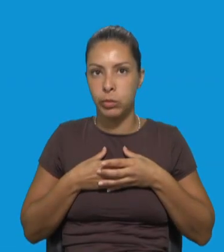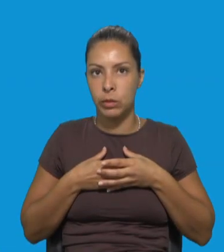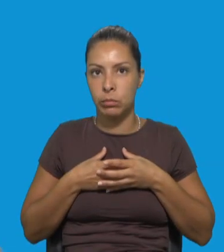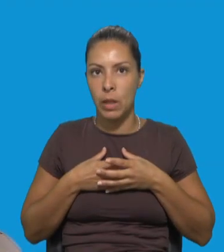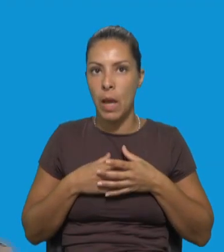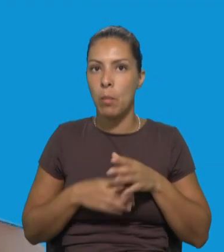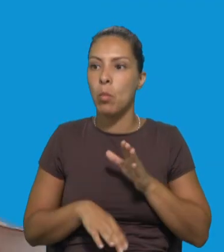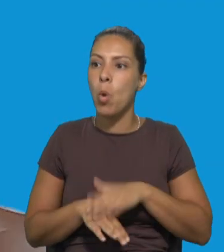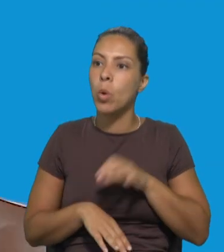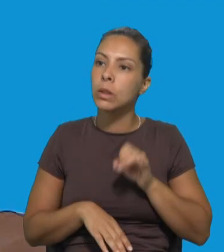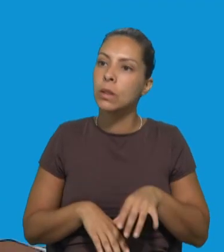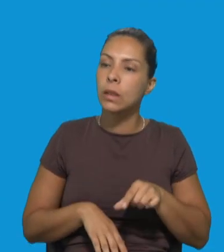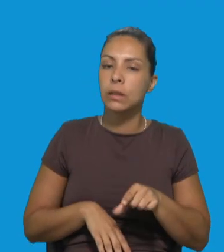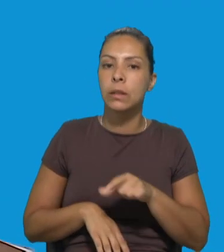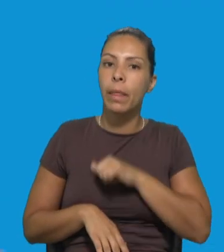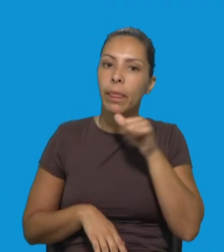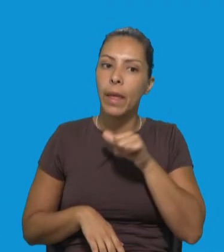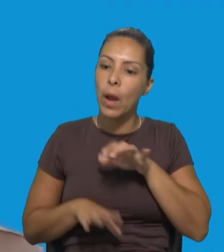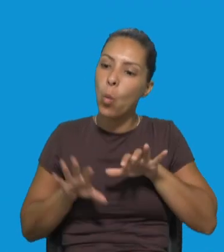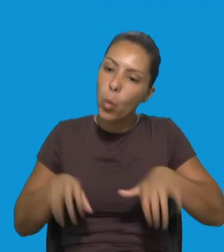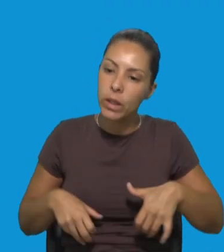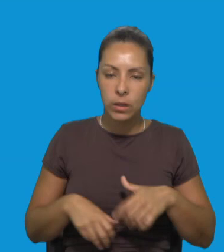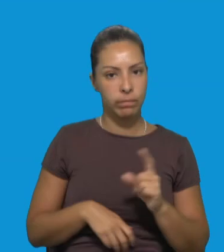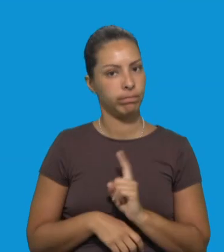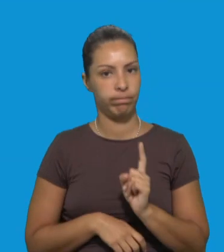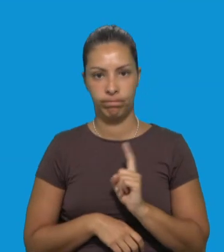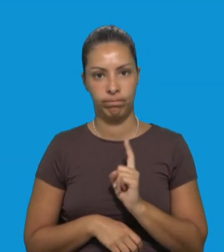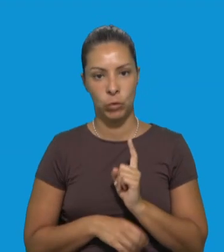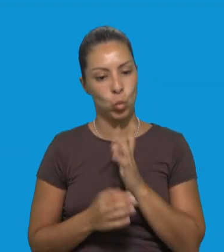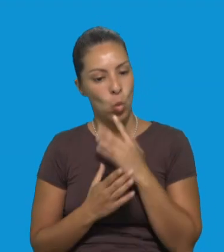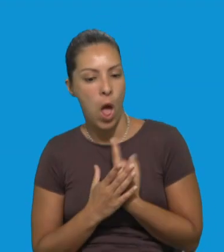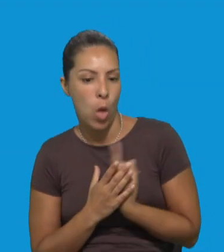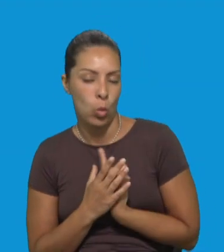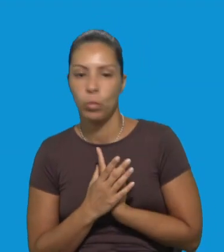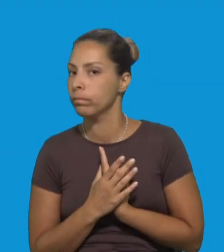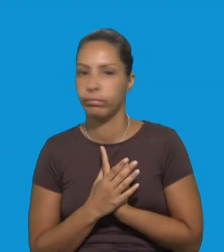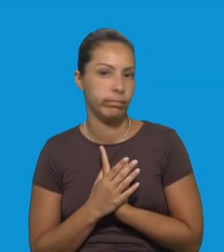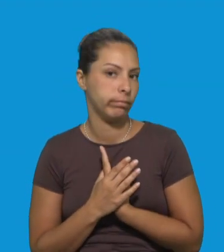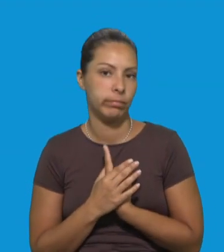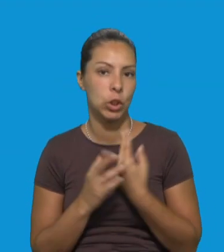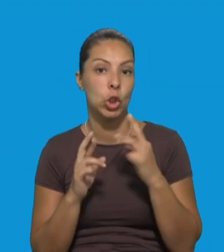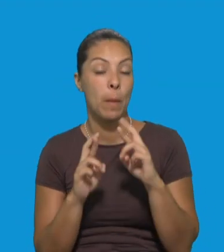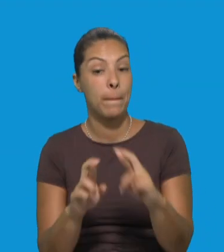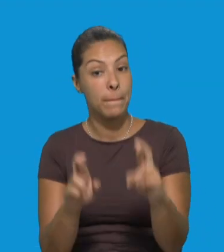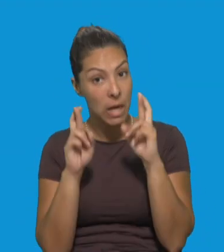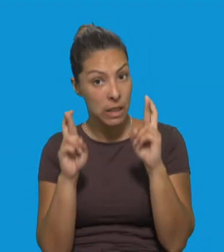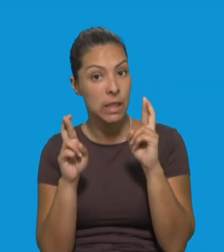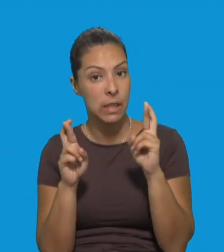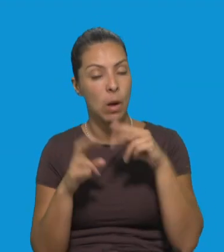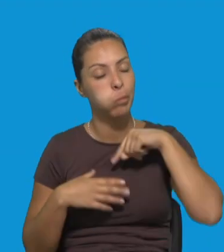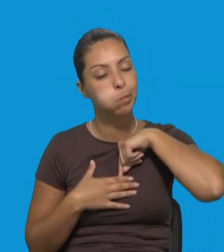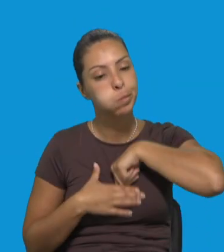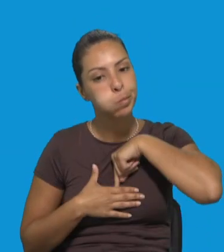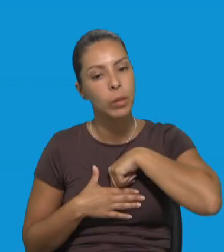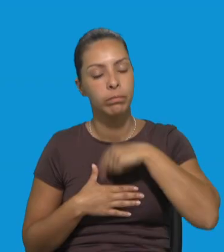marcado por uma tendência egoísta, isolado. Não, a esperança tem de ser, de facto, uma partilha